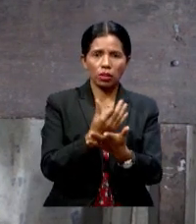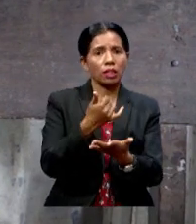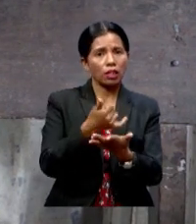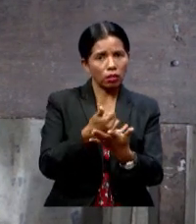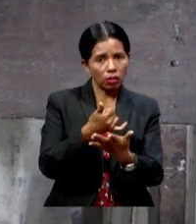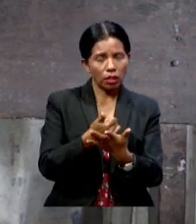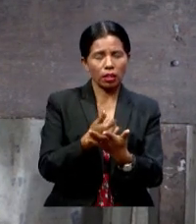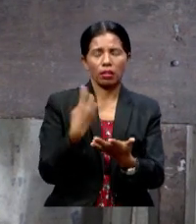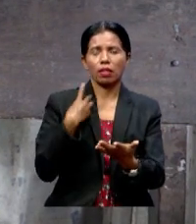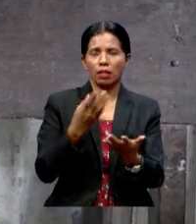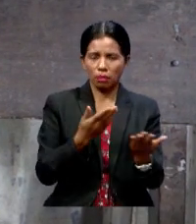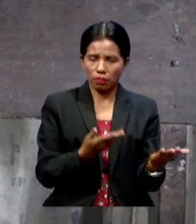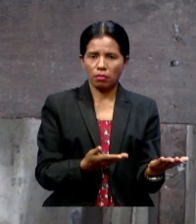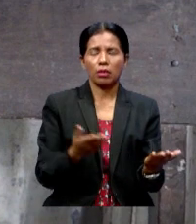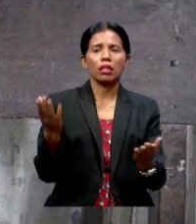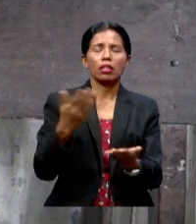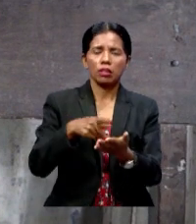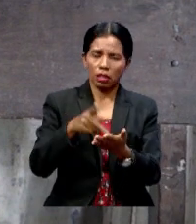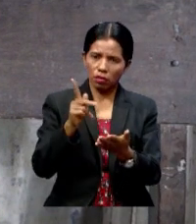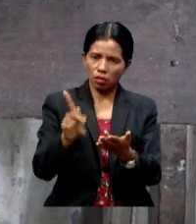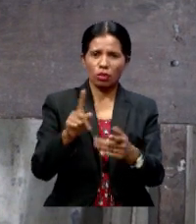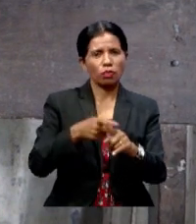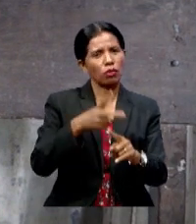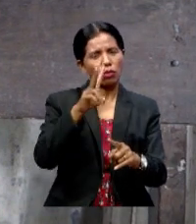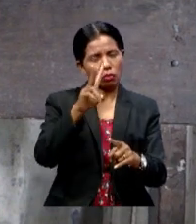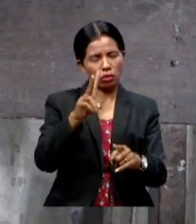fo la to tan fulan ro te